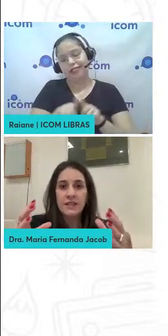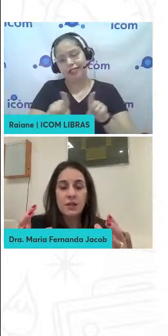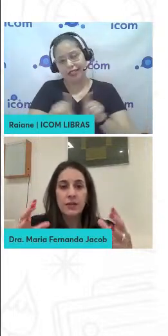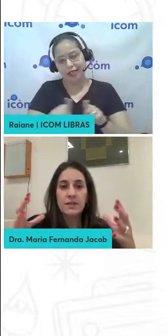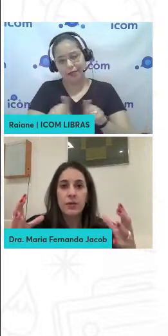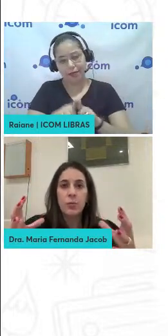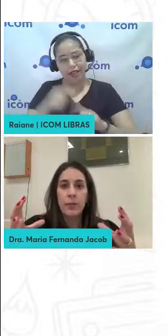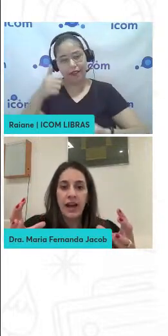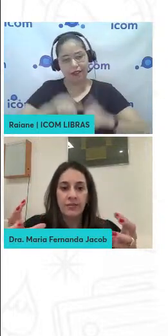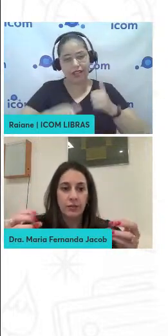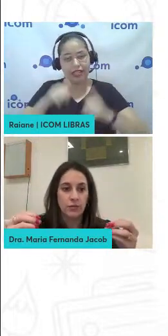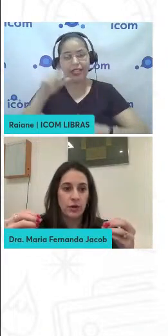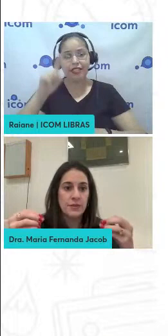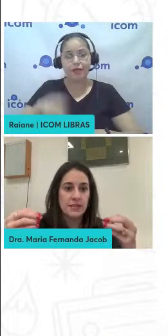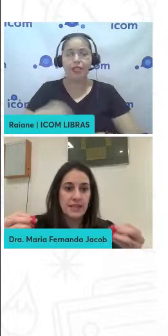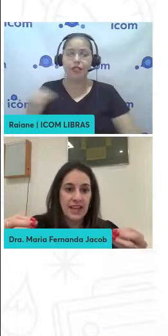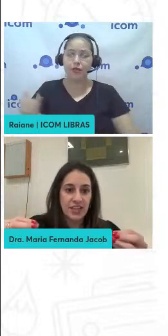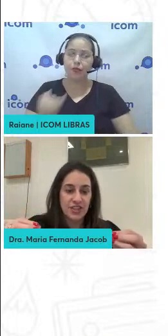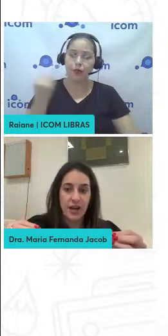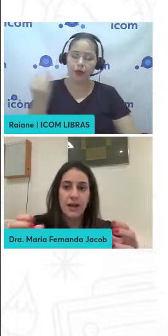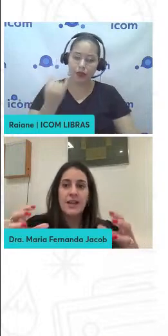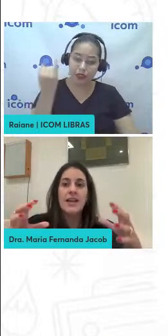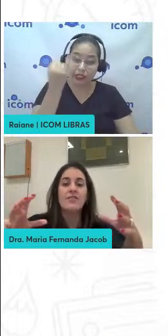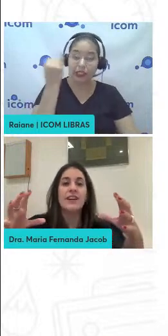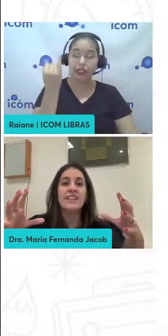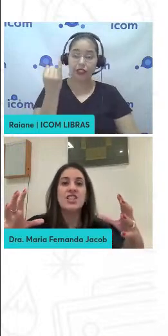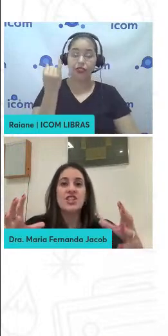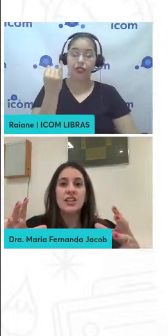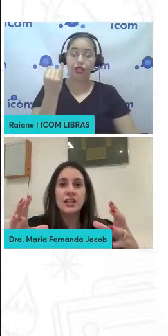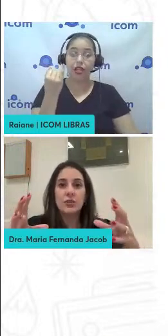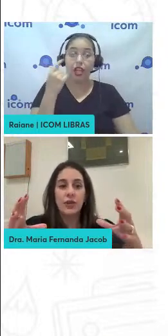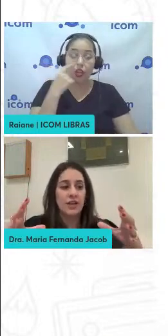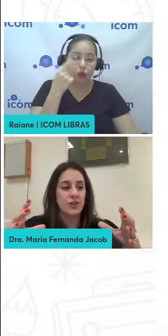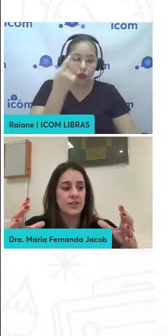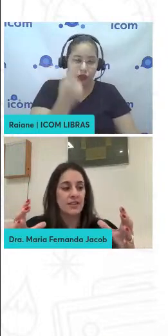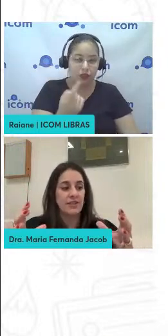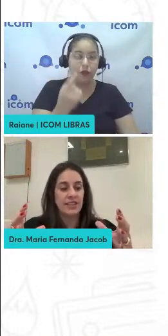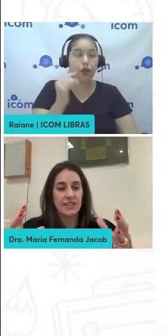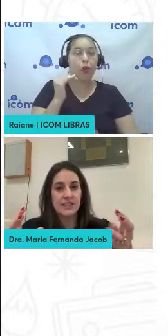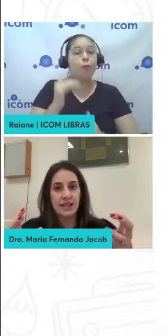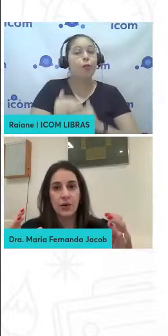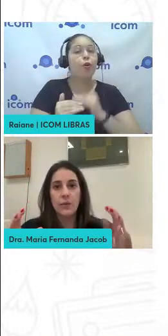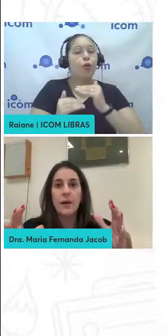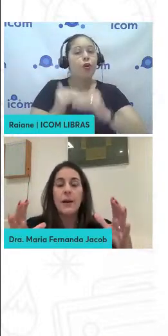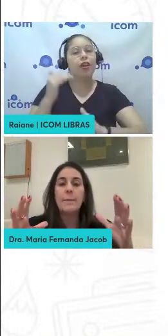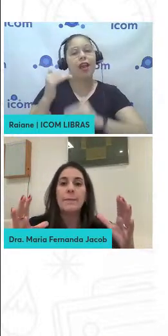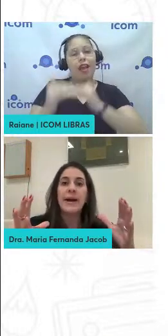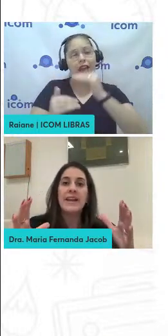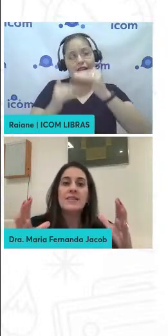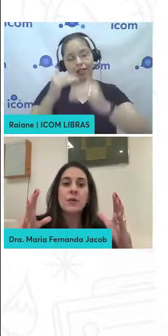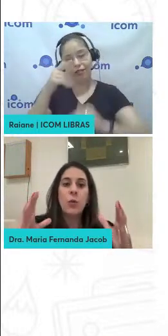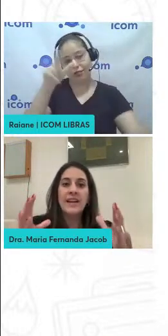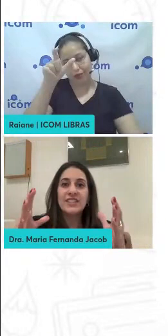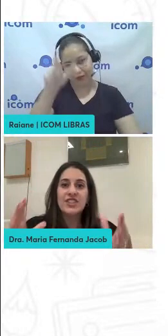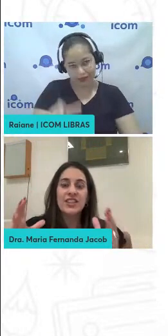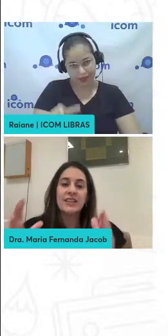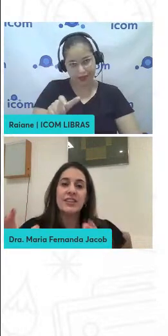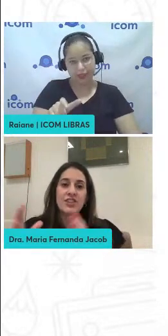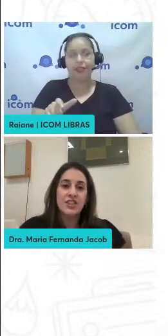nossa avaliação mais palpável, ou seja, vai deixando a nossa avaliação